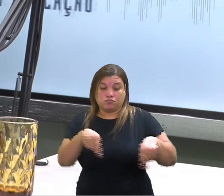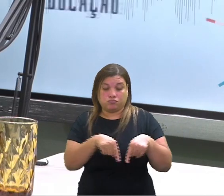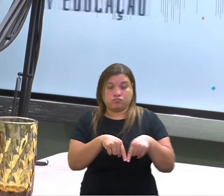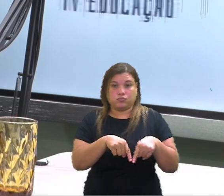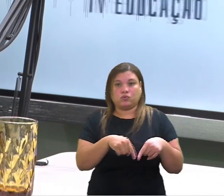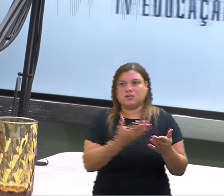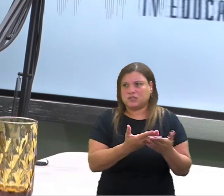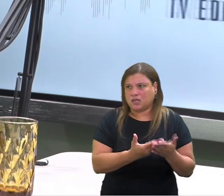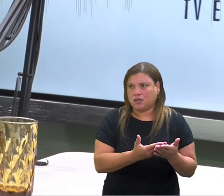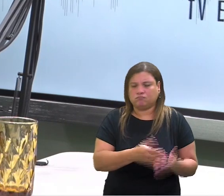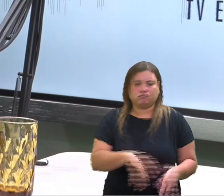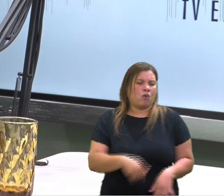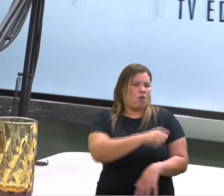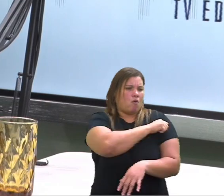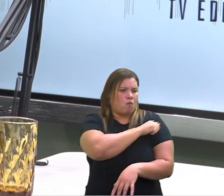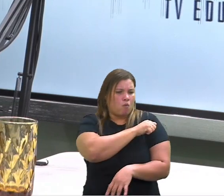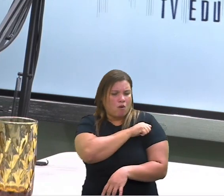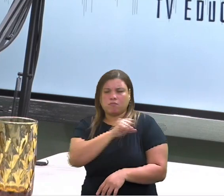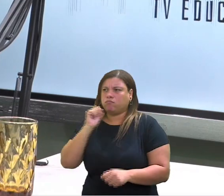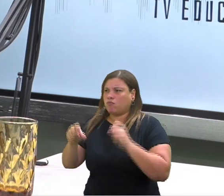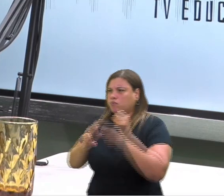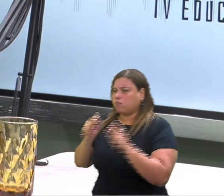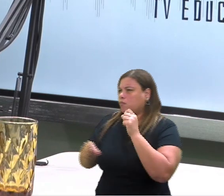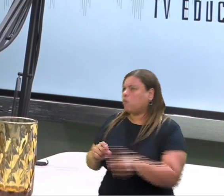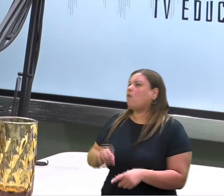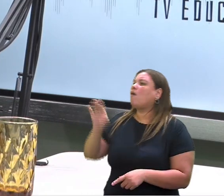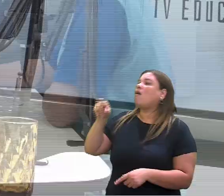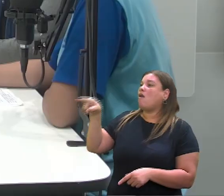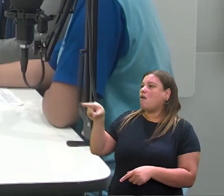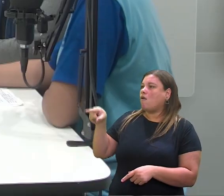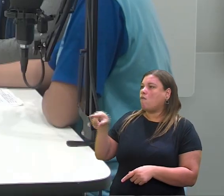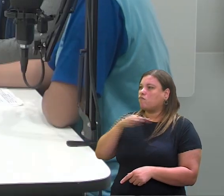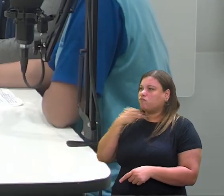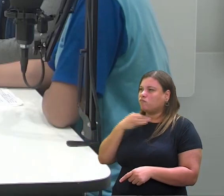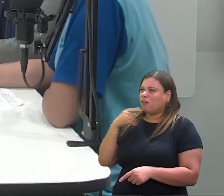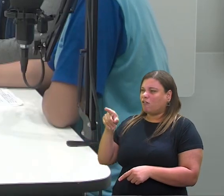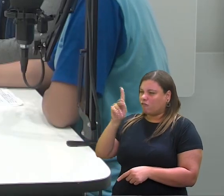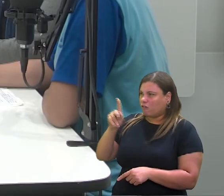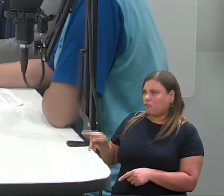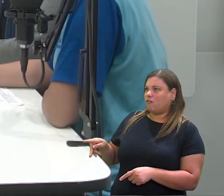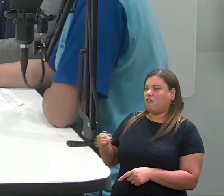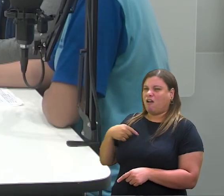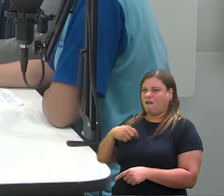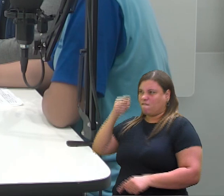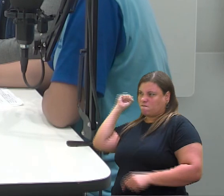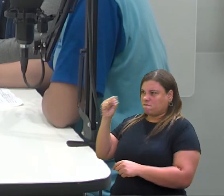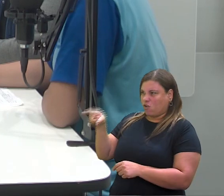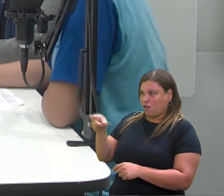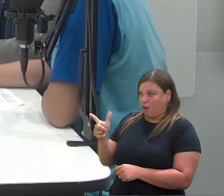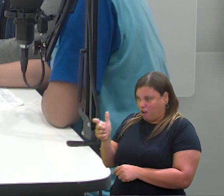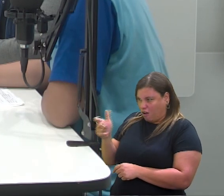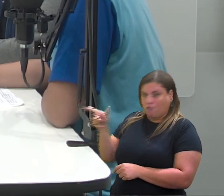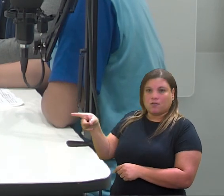Uhum. porque muitas vezes o professor, suponhamos que quando trabalha na escola tem muitos anos, a viatura chega na escola, o